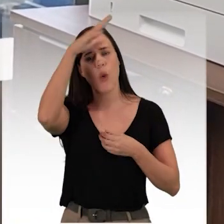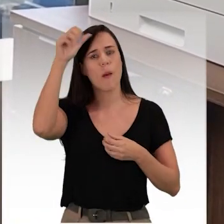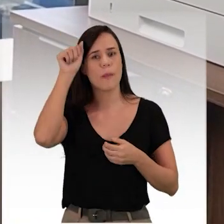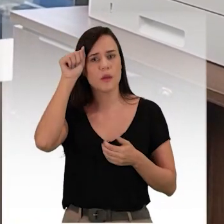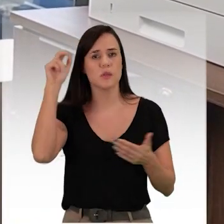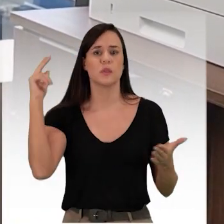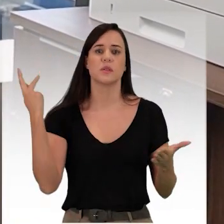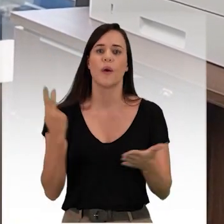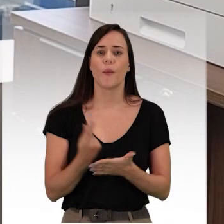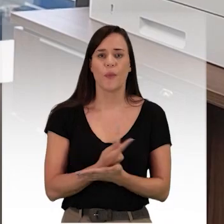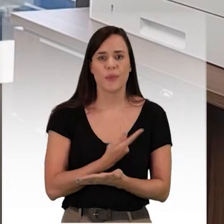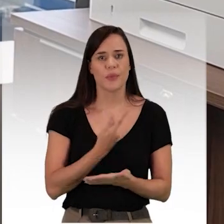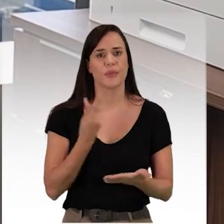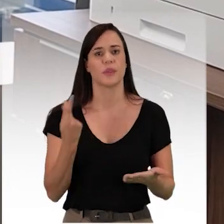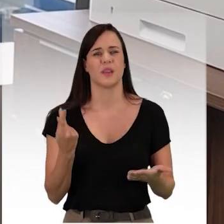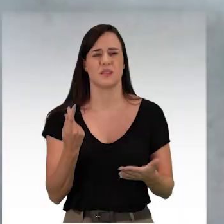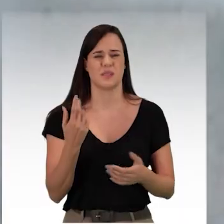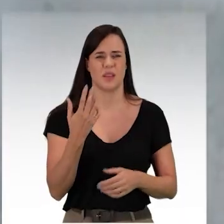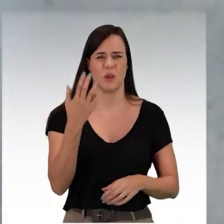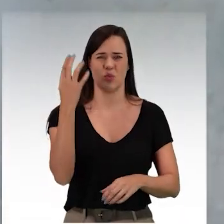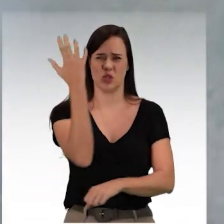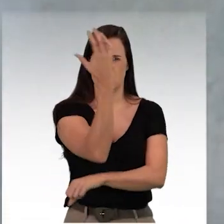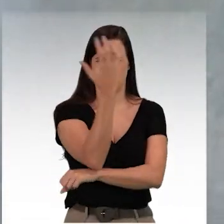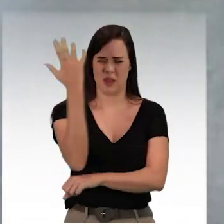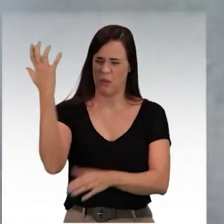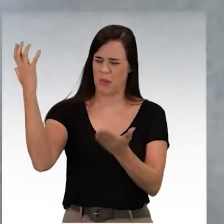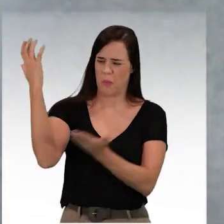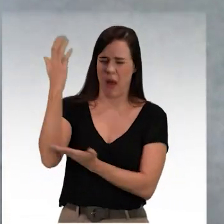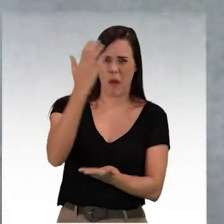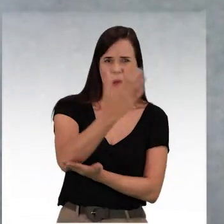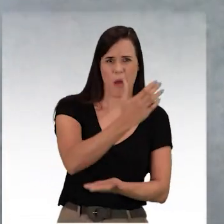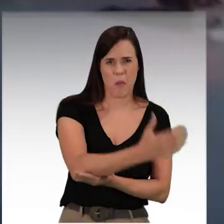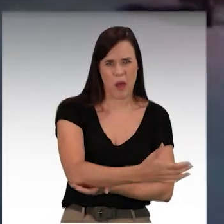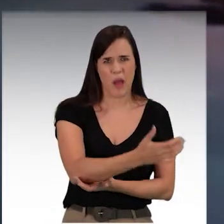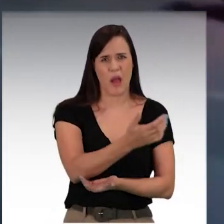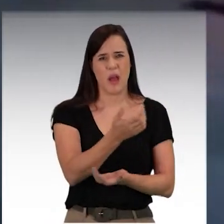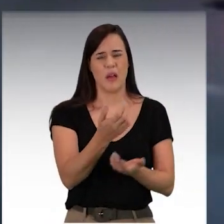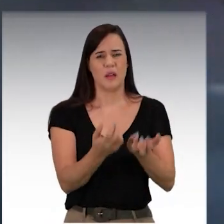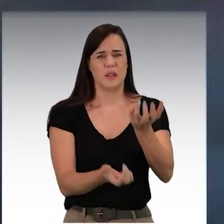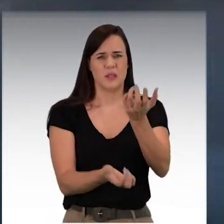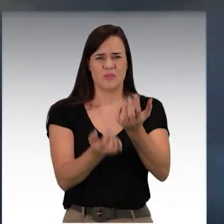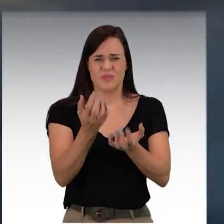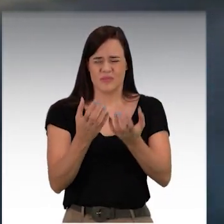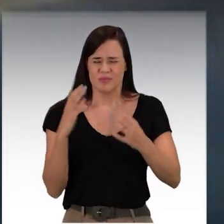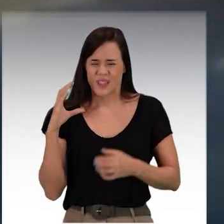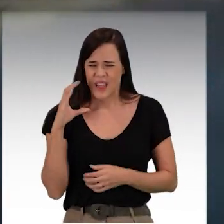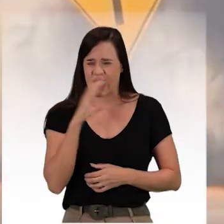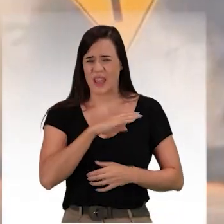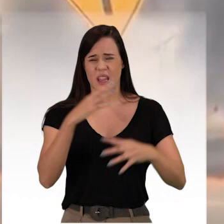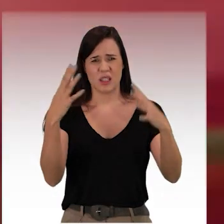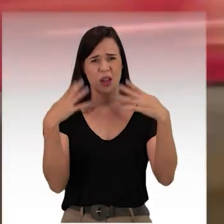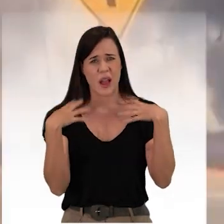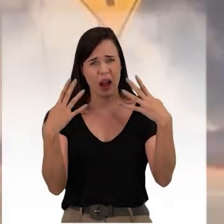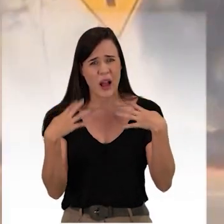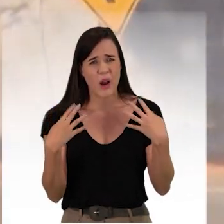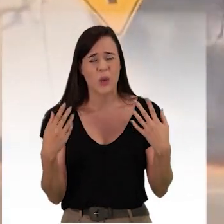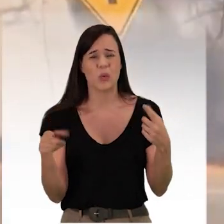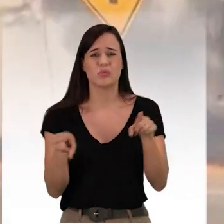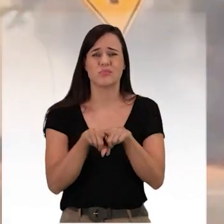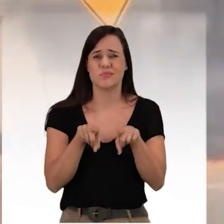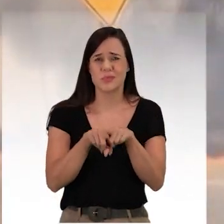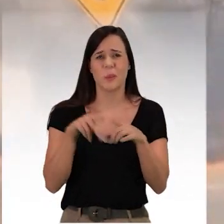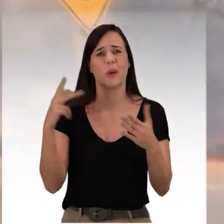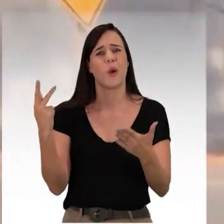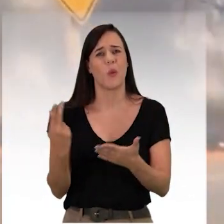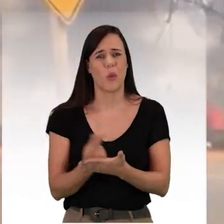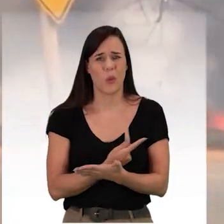chegou nesse ponto. Como houve tantos desmatamentos, como houve tantos focos de calor ao mesmo tempo, que culminaram nessa crise, que